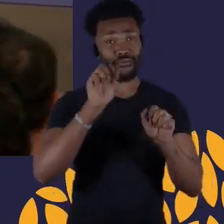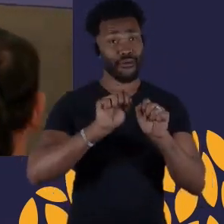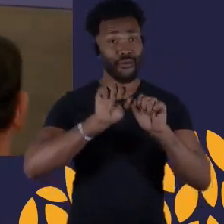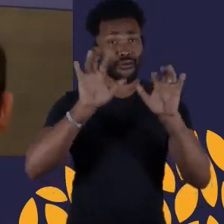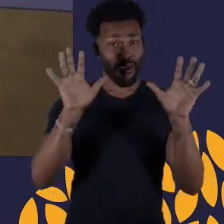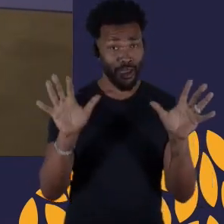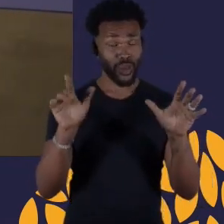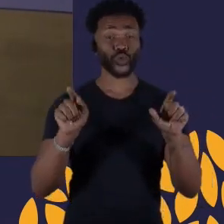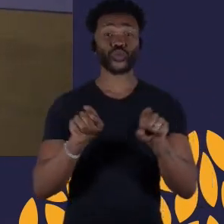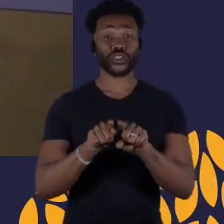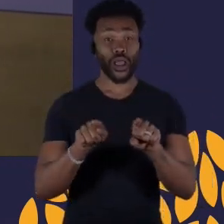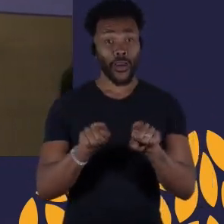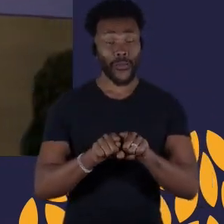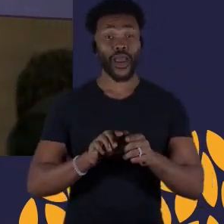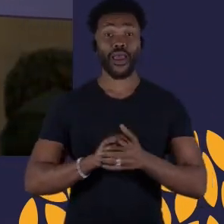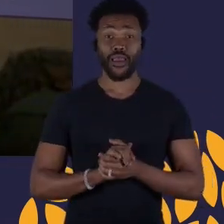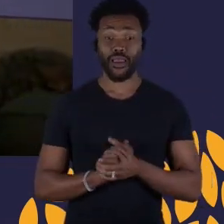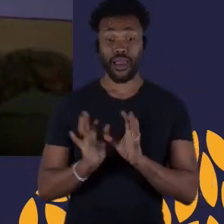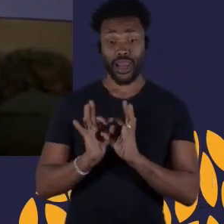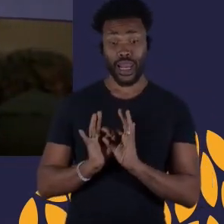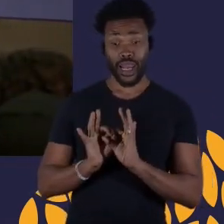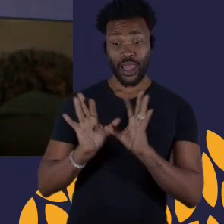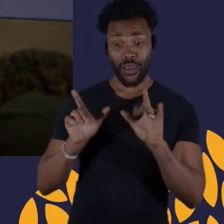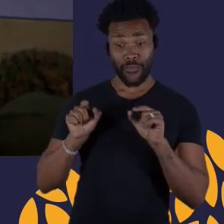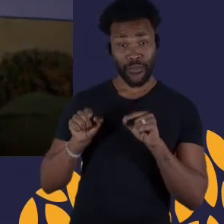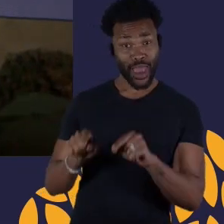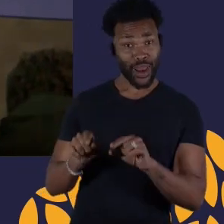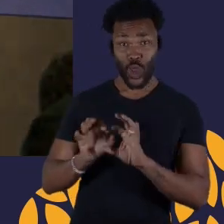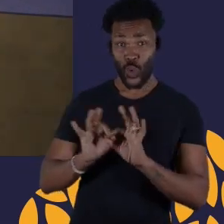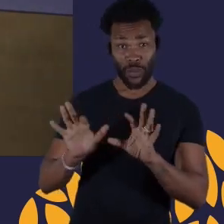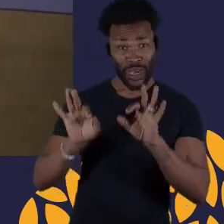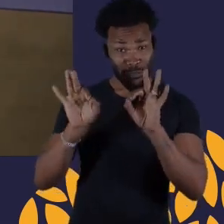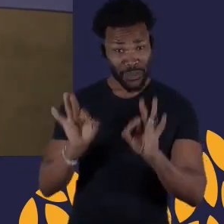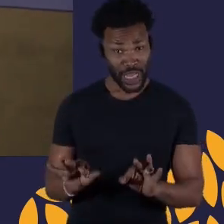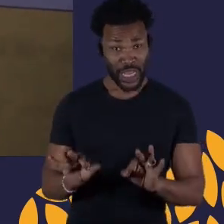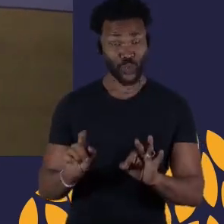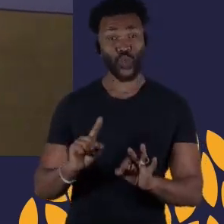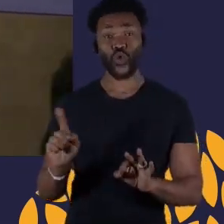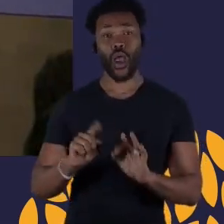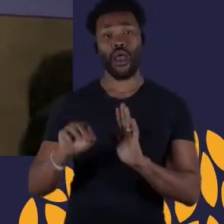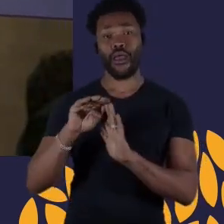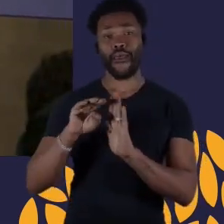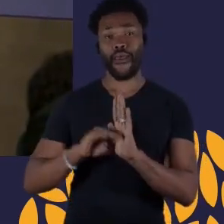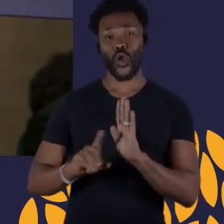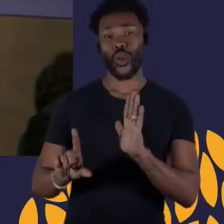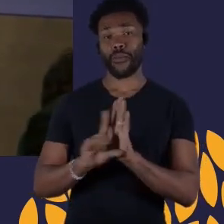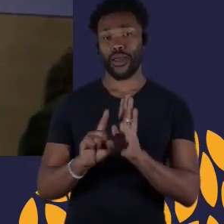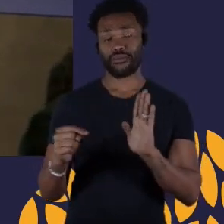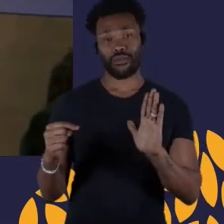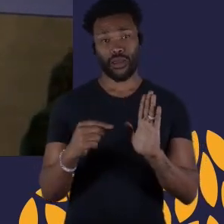claridade, também liberalização, que não é liberar, não é regulamentar.